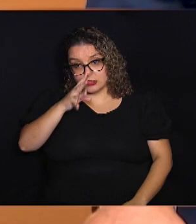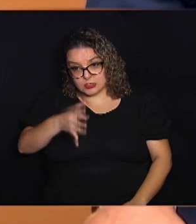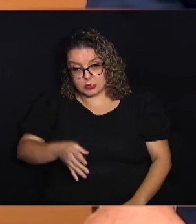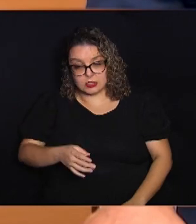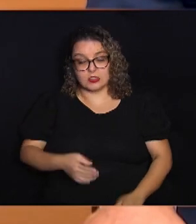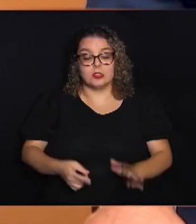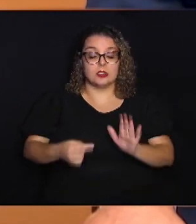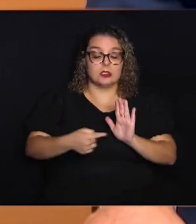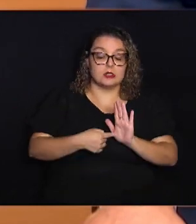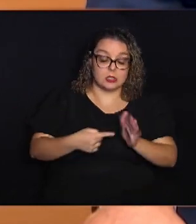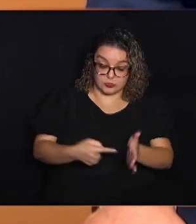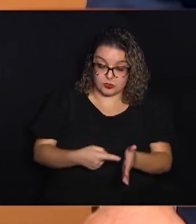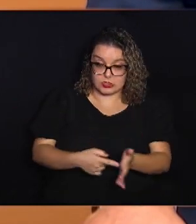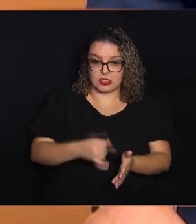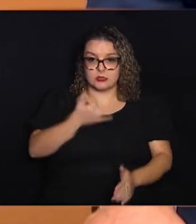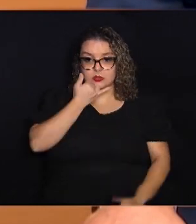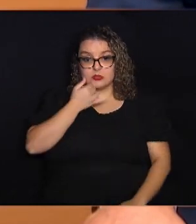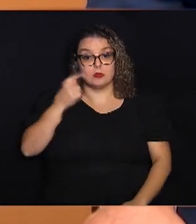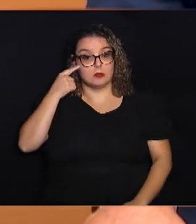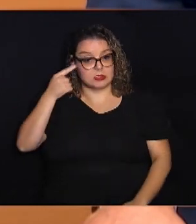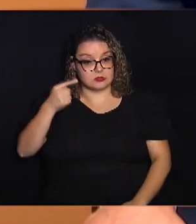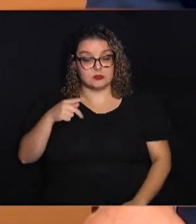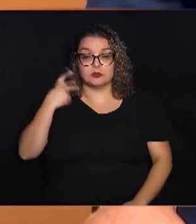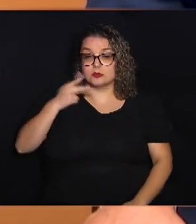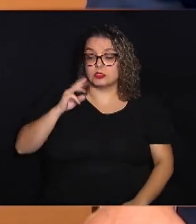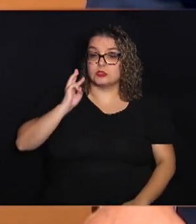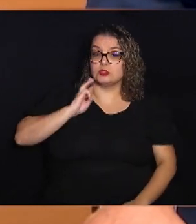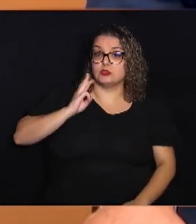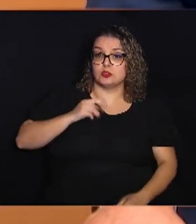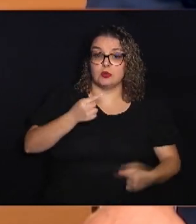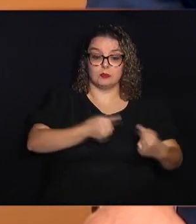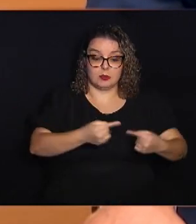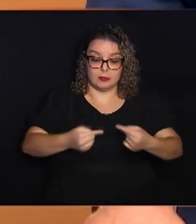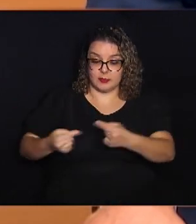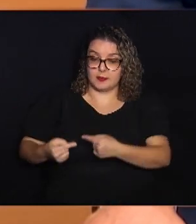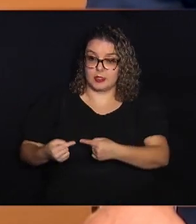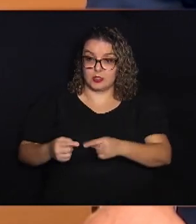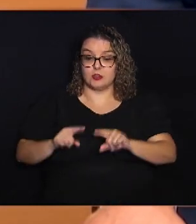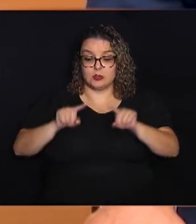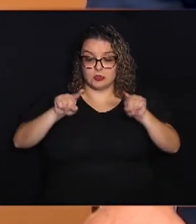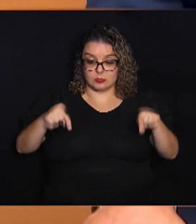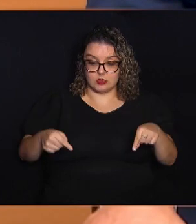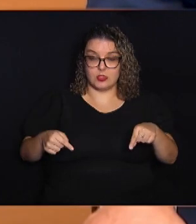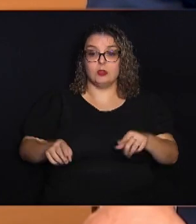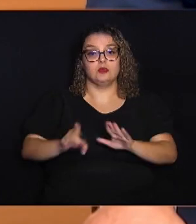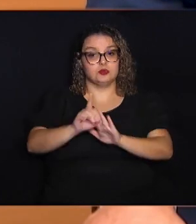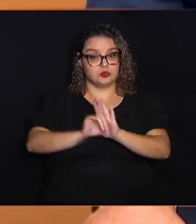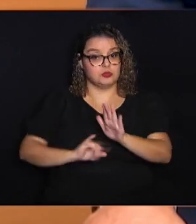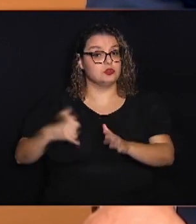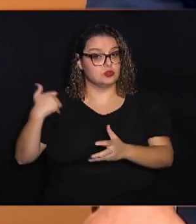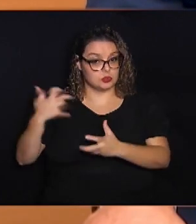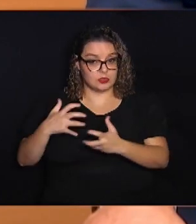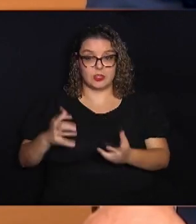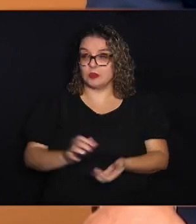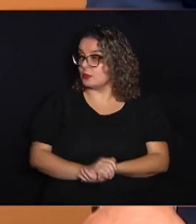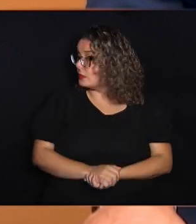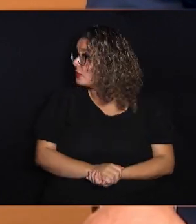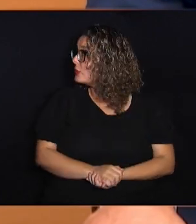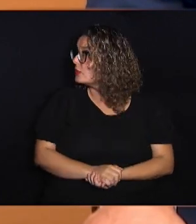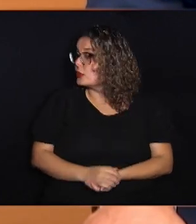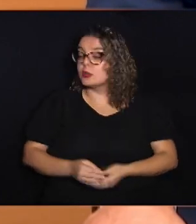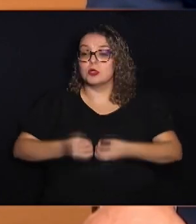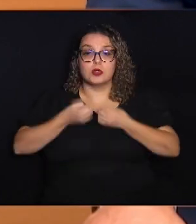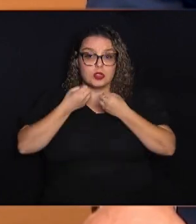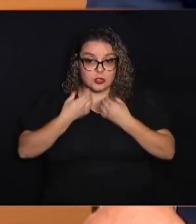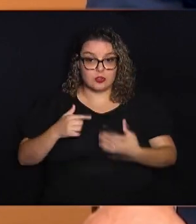Pensando nisso, o vereador Cecílio Santos promoveu um debate para discutir os direitos dos idosos. Que bom que todos nós estamos